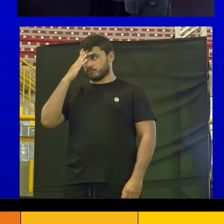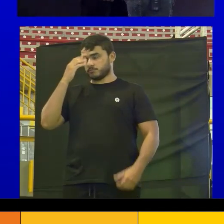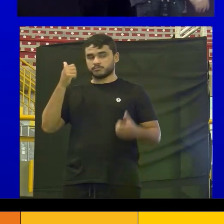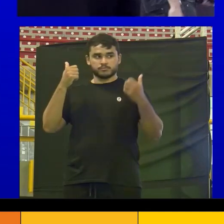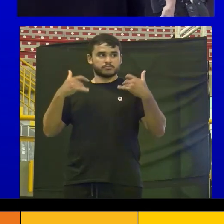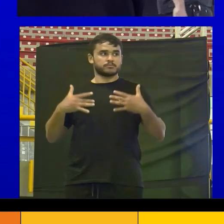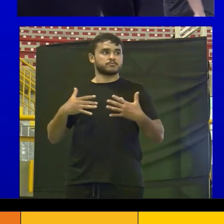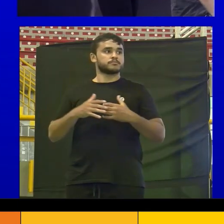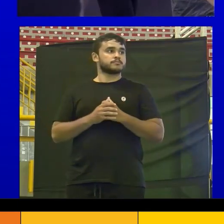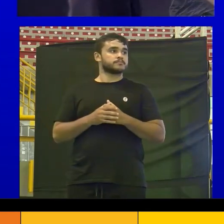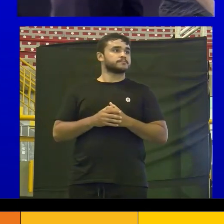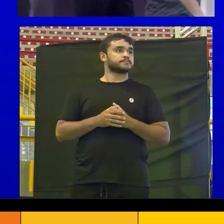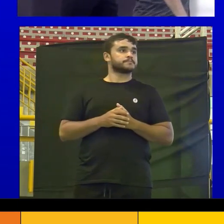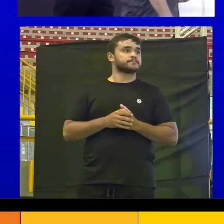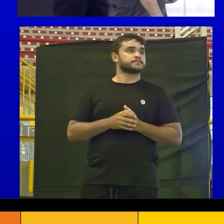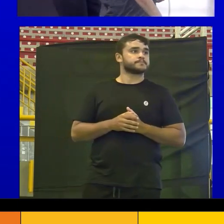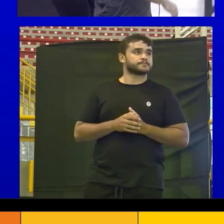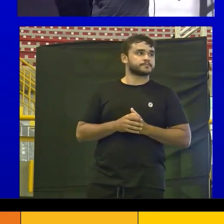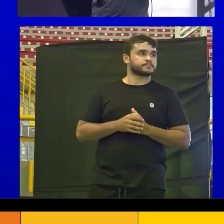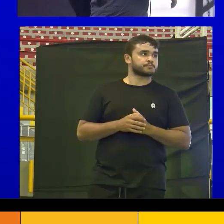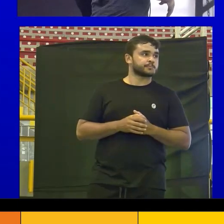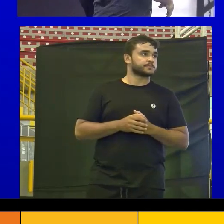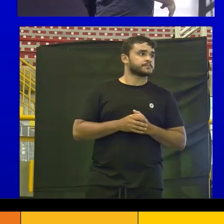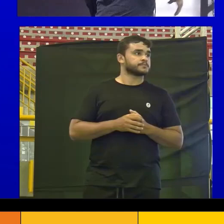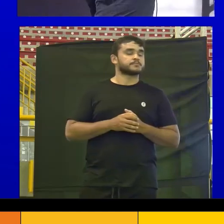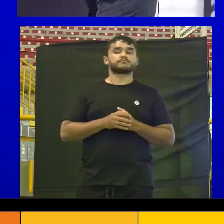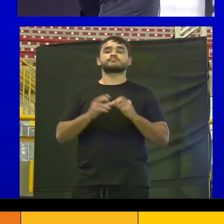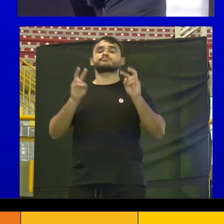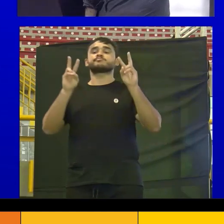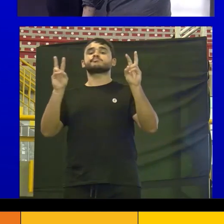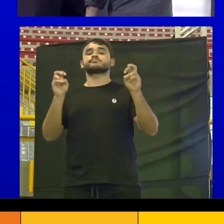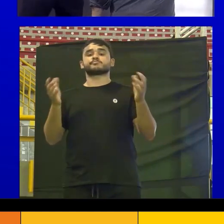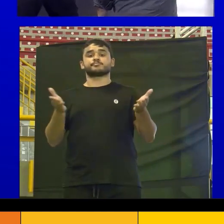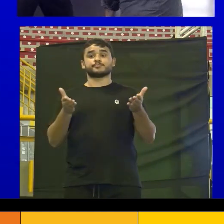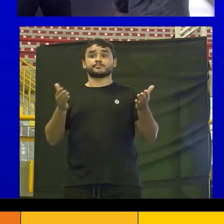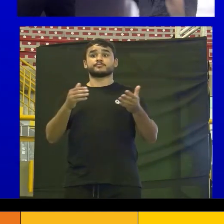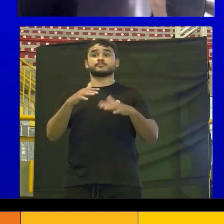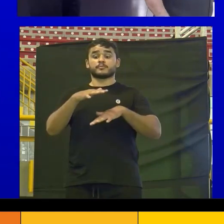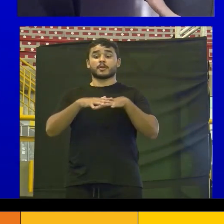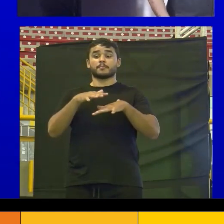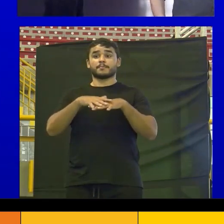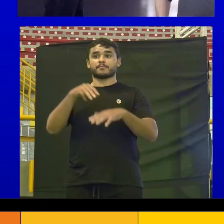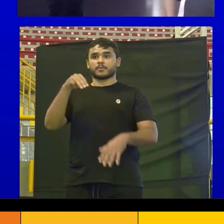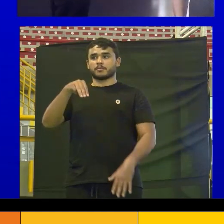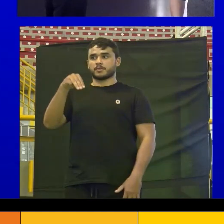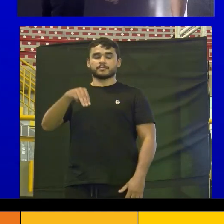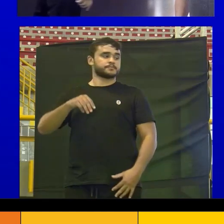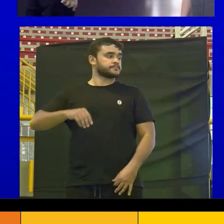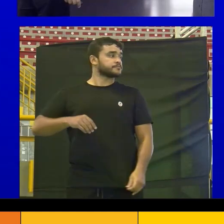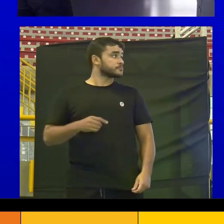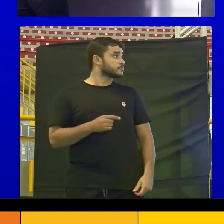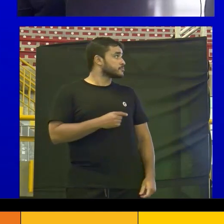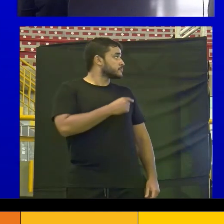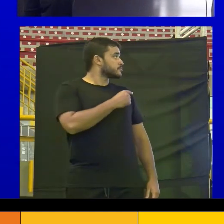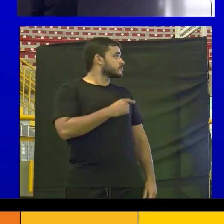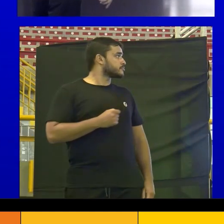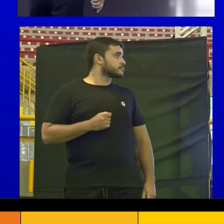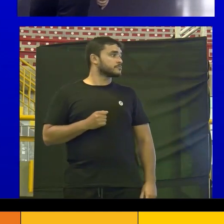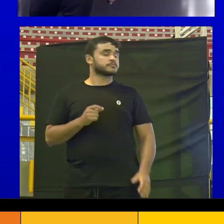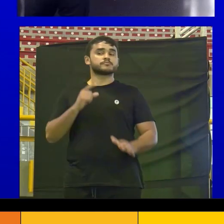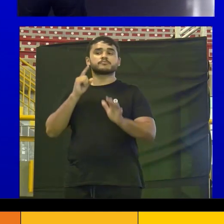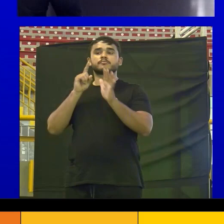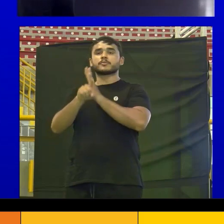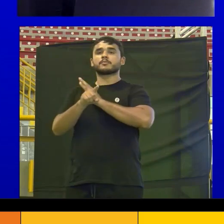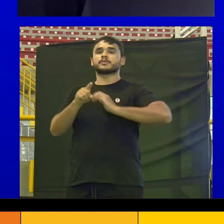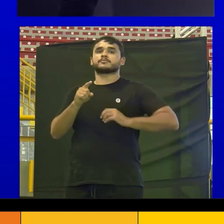quiser. Vamos lá. Agora, galera, vamos conversar aqui um pouquinho sobre matemática, Tem que tá? apontar para lá. A nossa próxima questão, tá